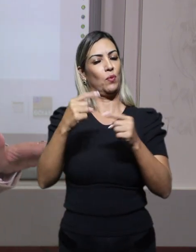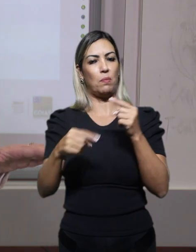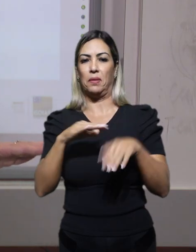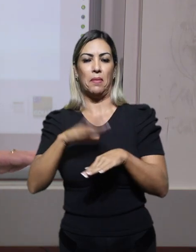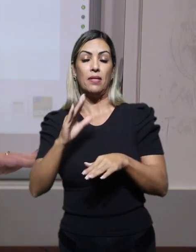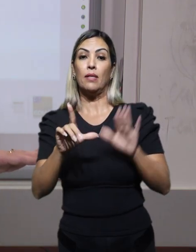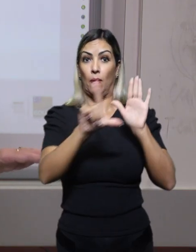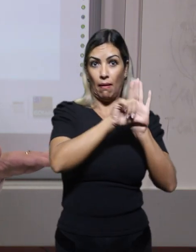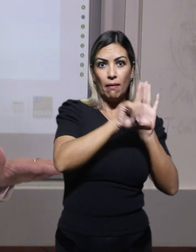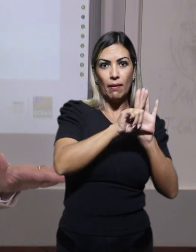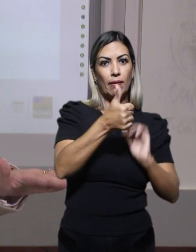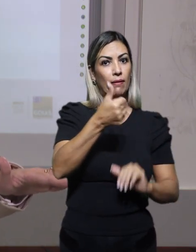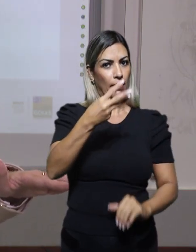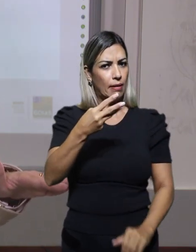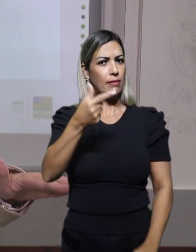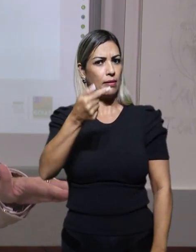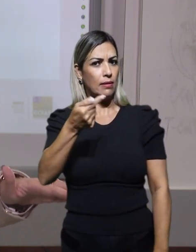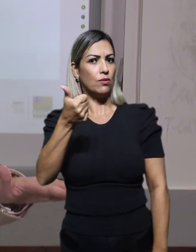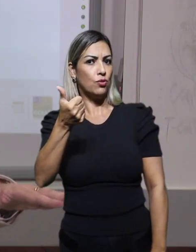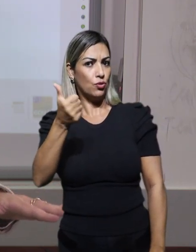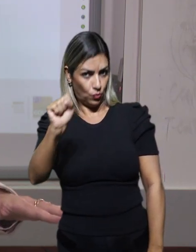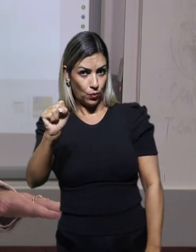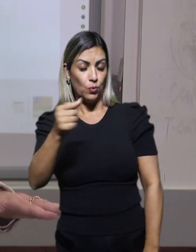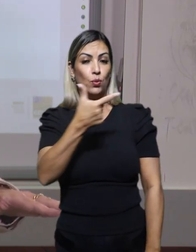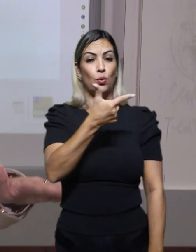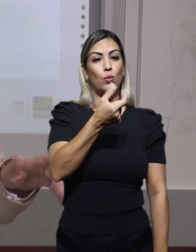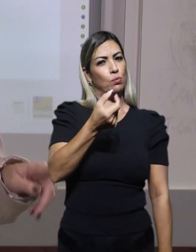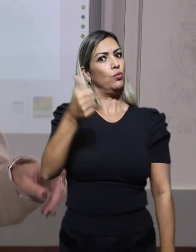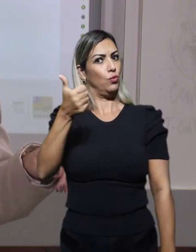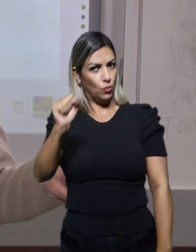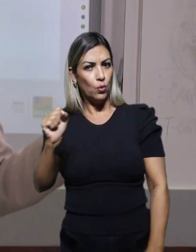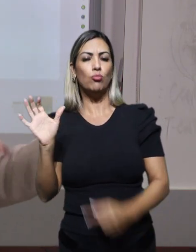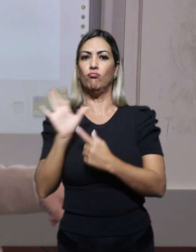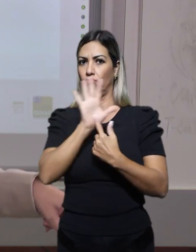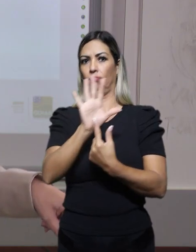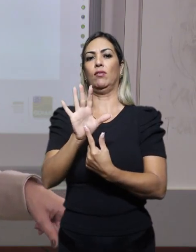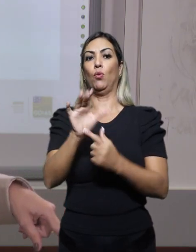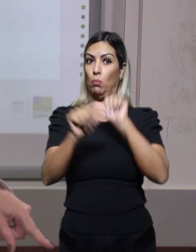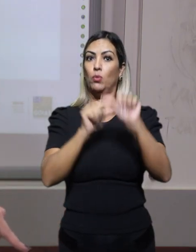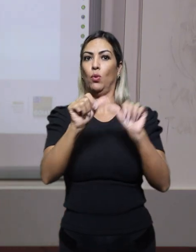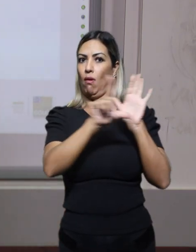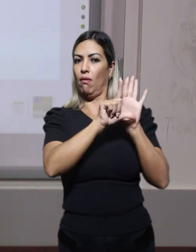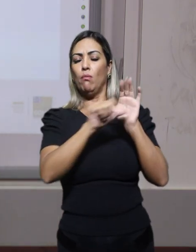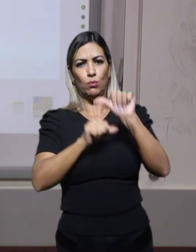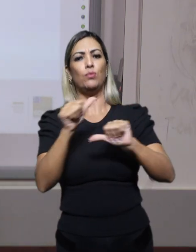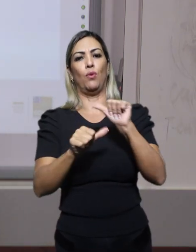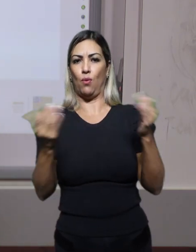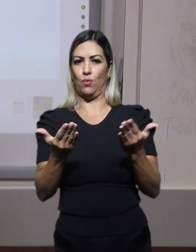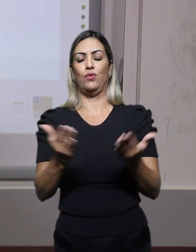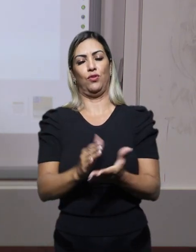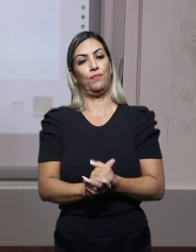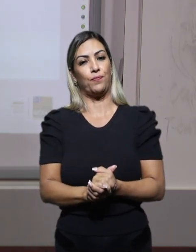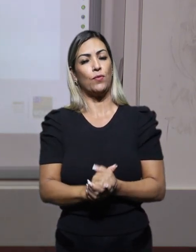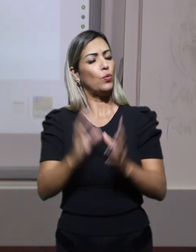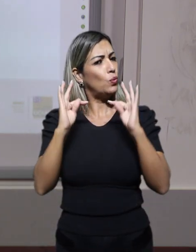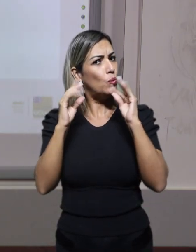Lei 13.718 de 2018, ela veio e alterou isso, de modo que hoje todos